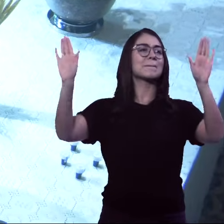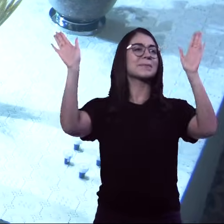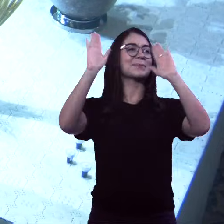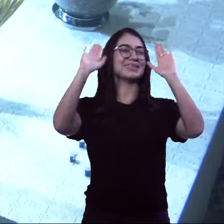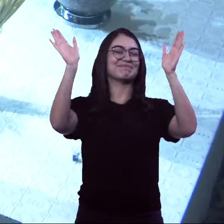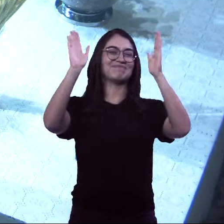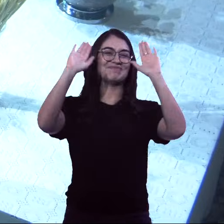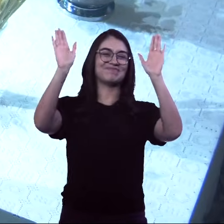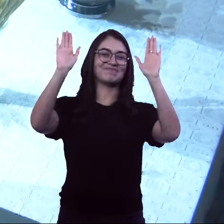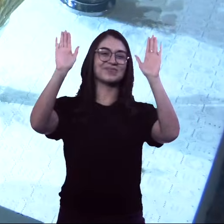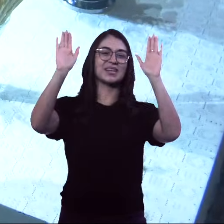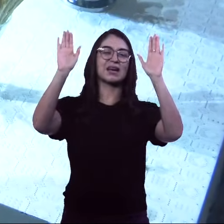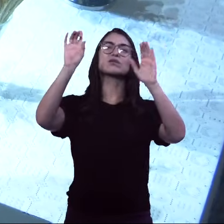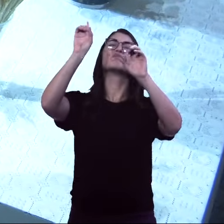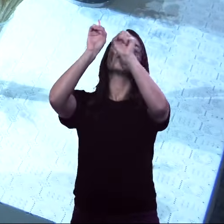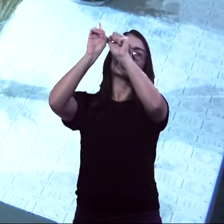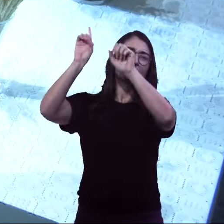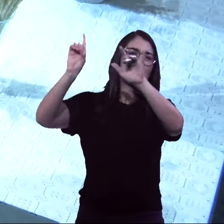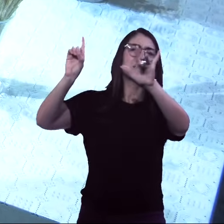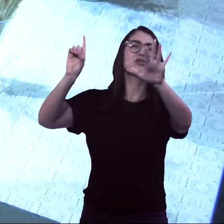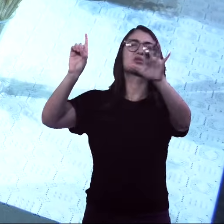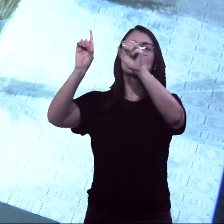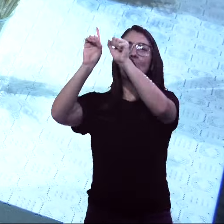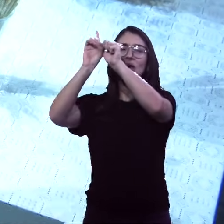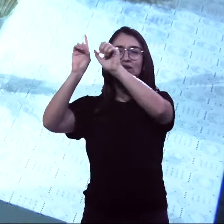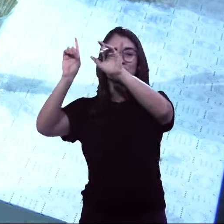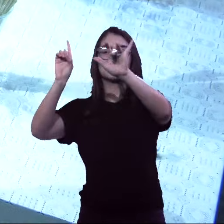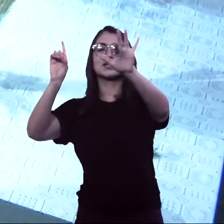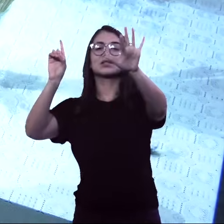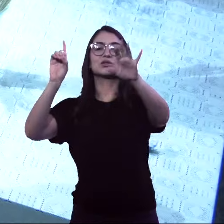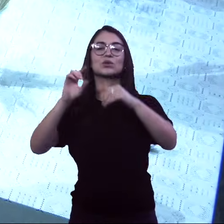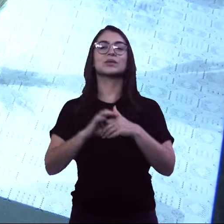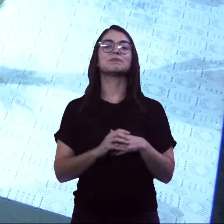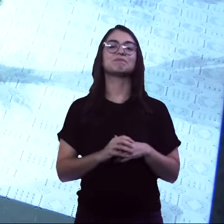por você. Amém. Deus te abençoe. Tem mais alguém?